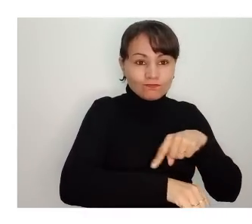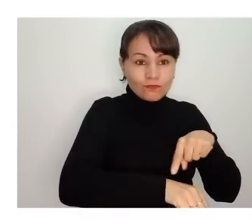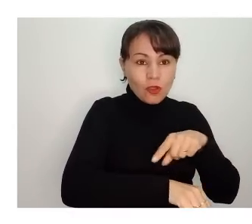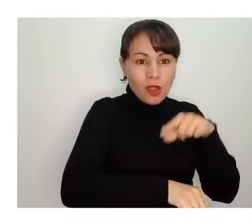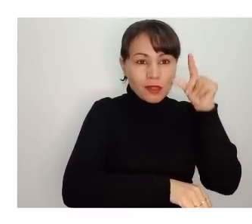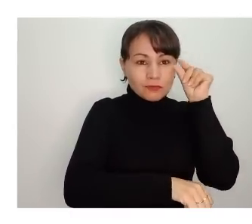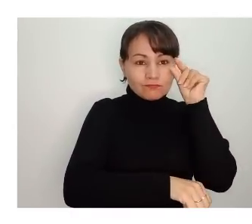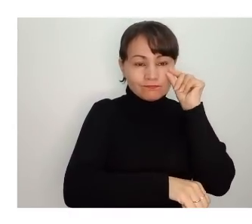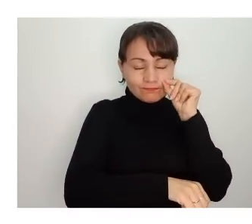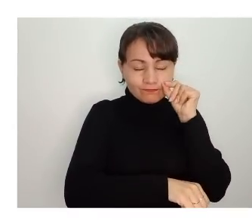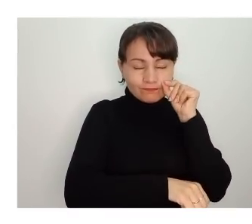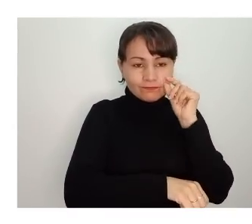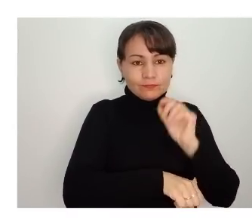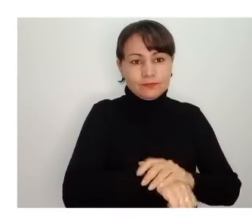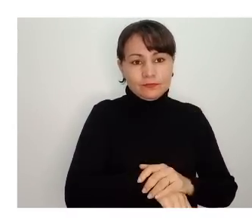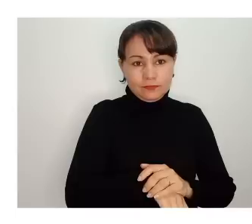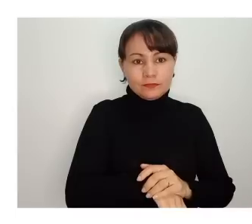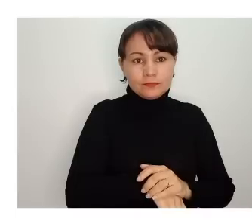sono.